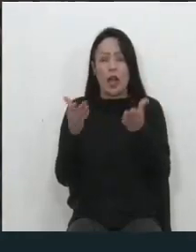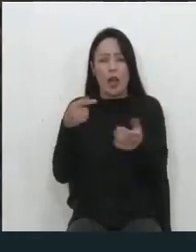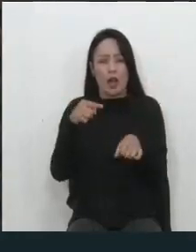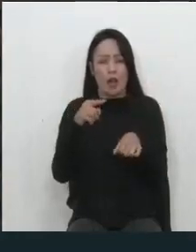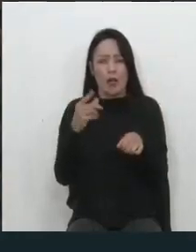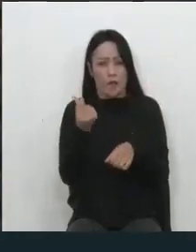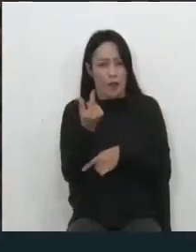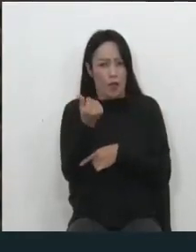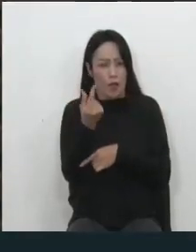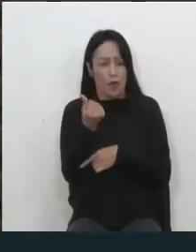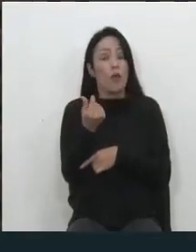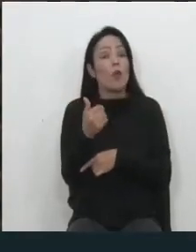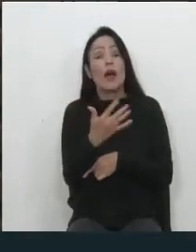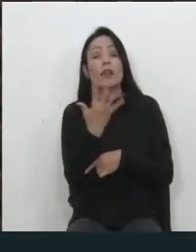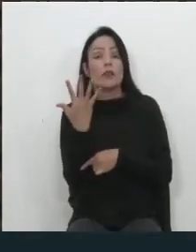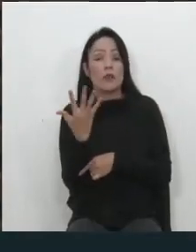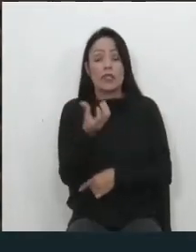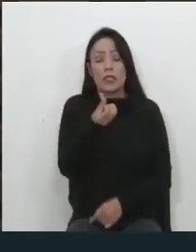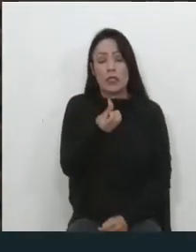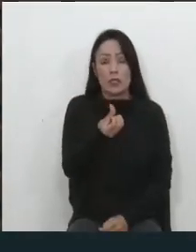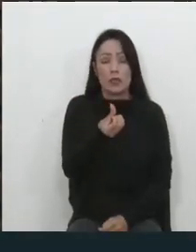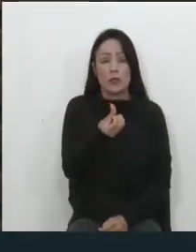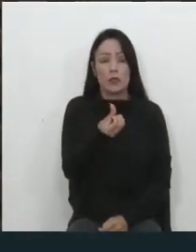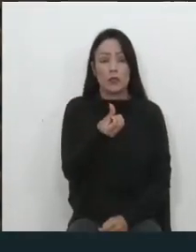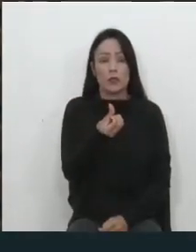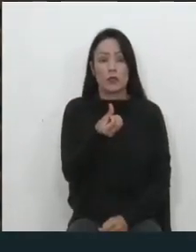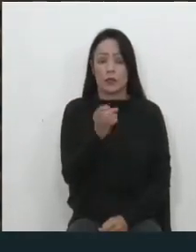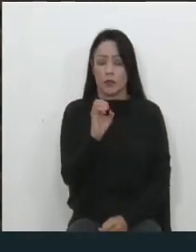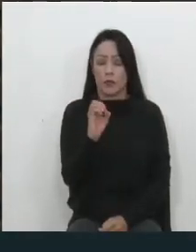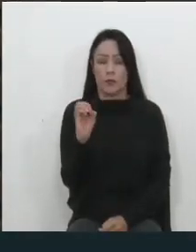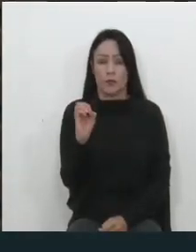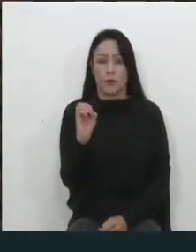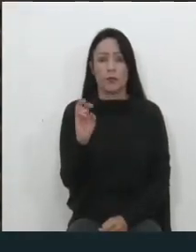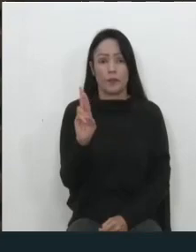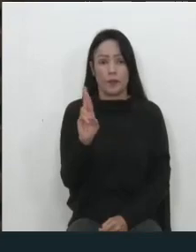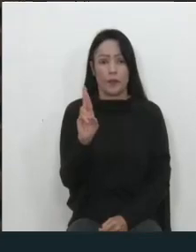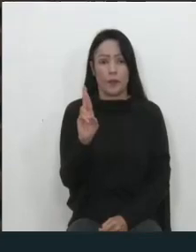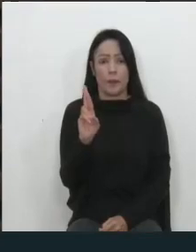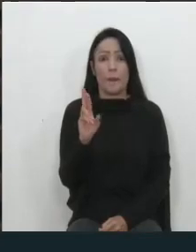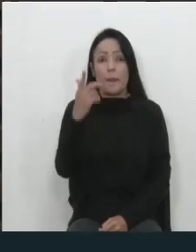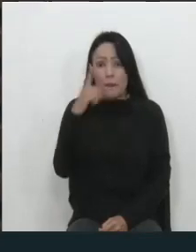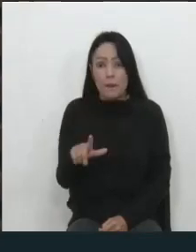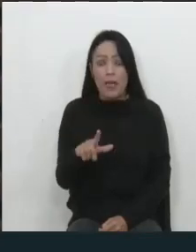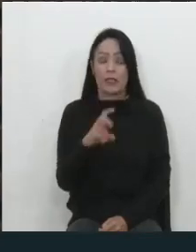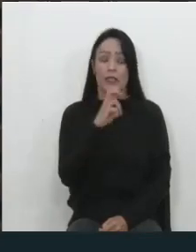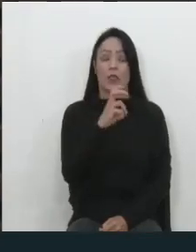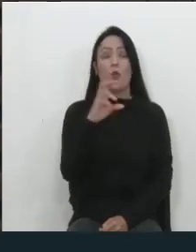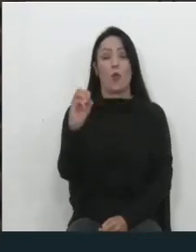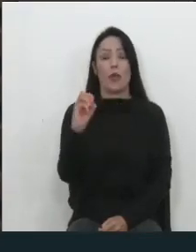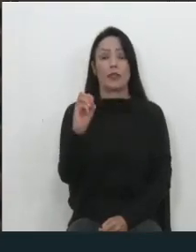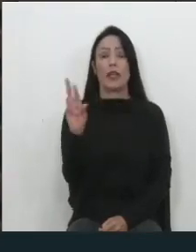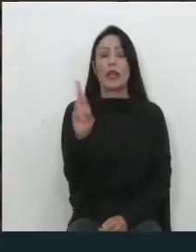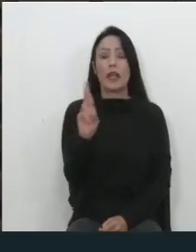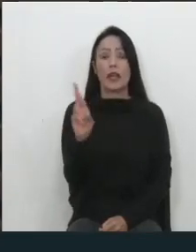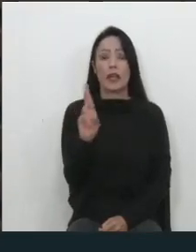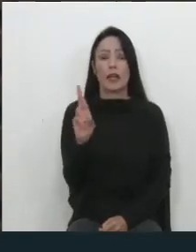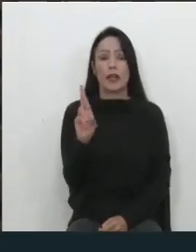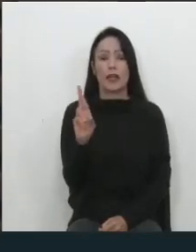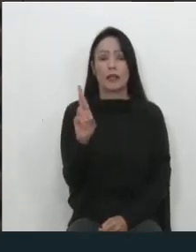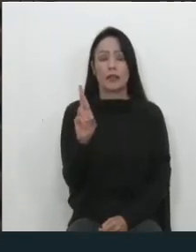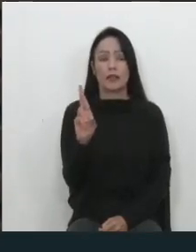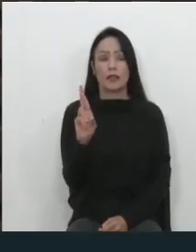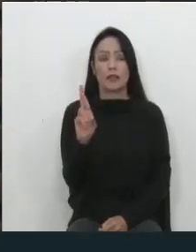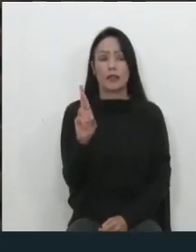de R$ 600,00 mais R$ 50,00